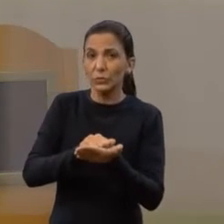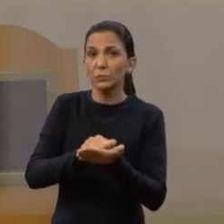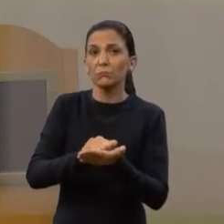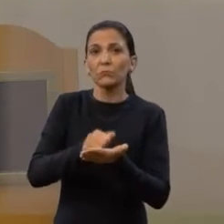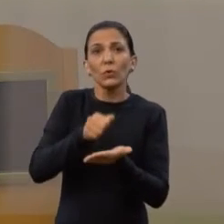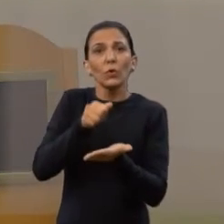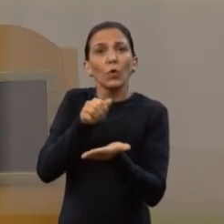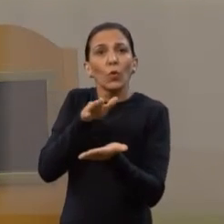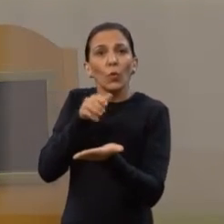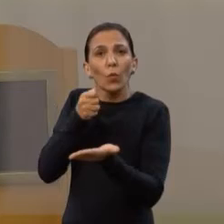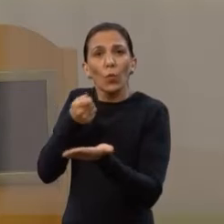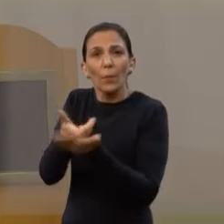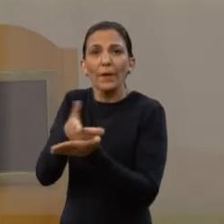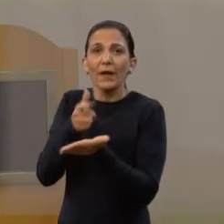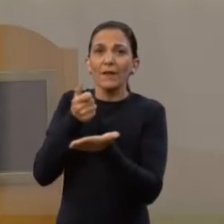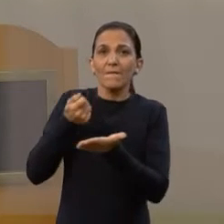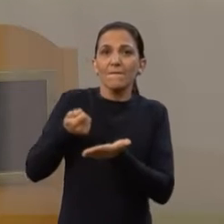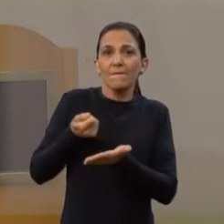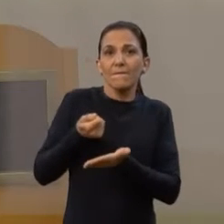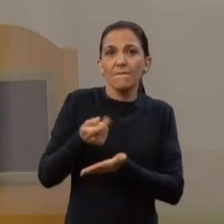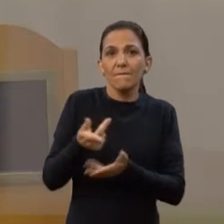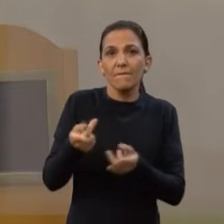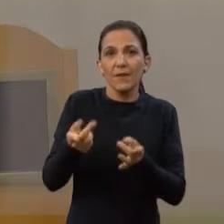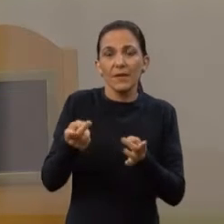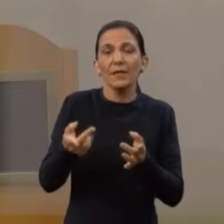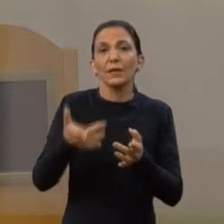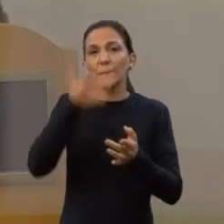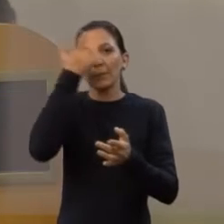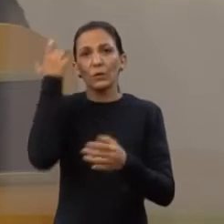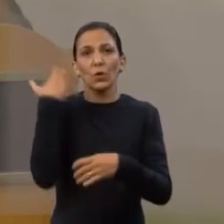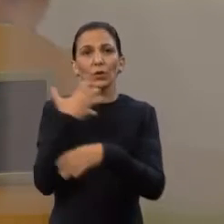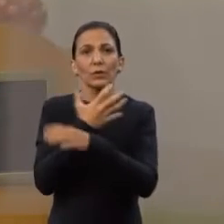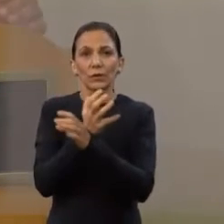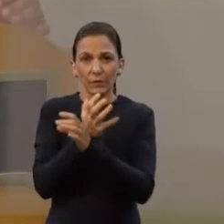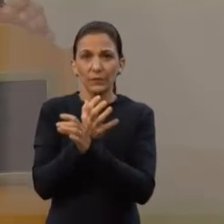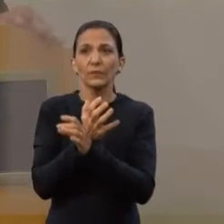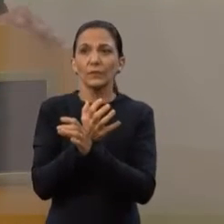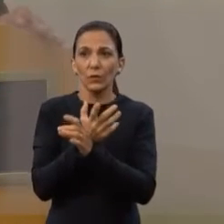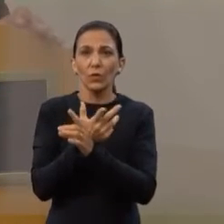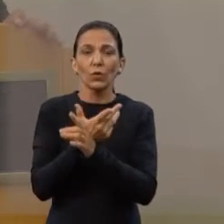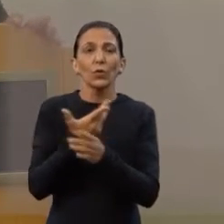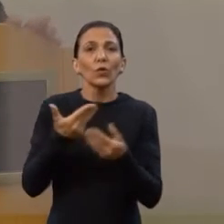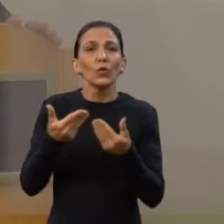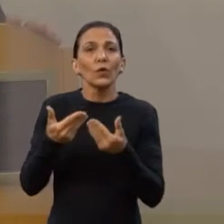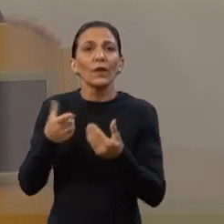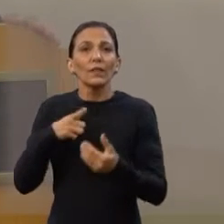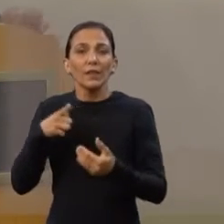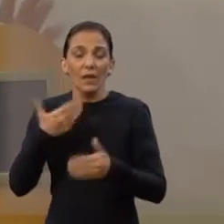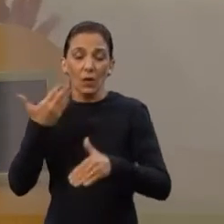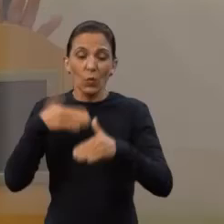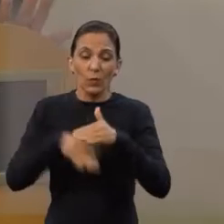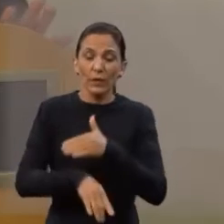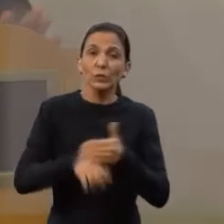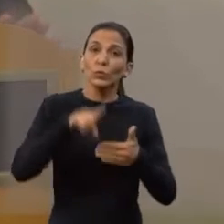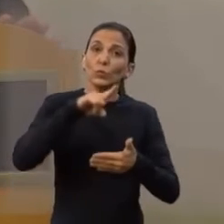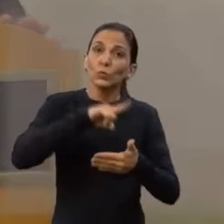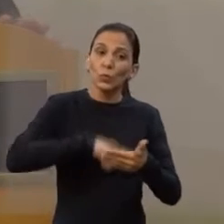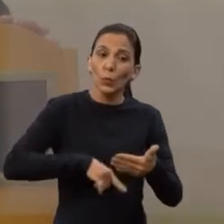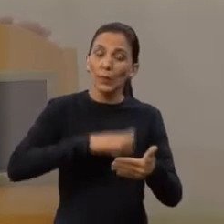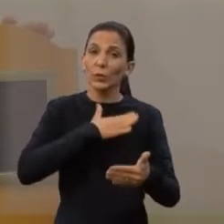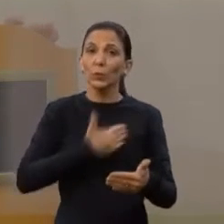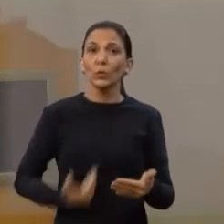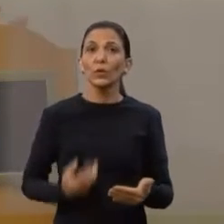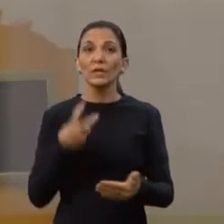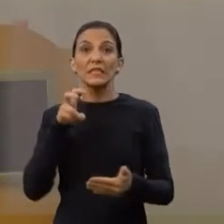escravizadas aqui em Araraquara né daquilo que foi queimado pelo Rui Barbosa que sobrou nós temos então um documento